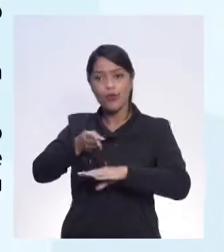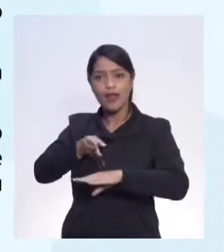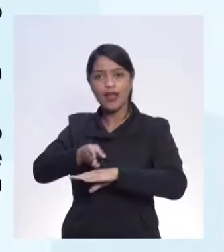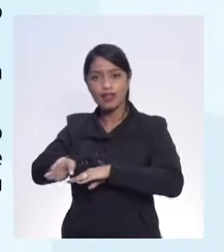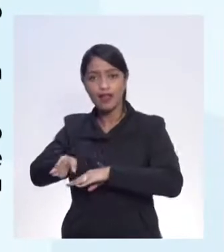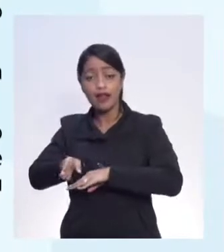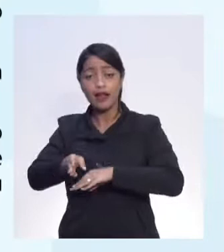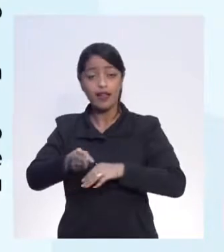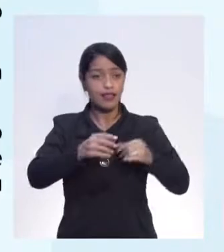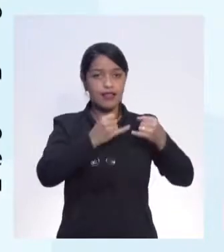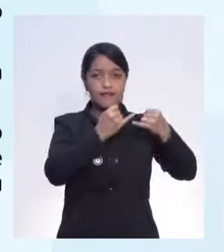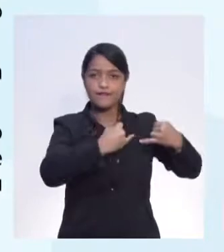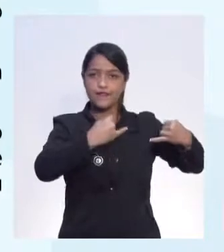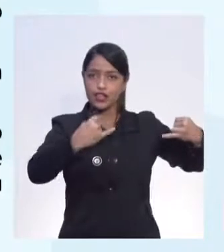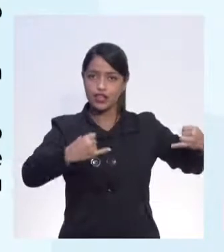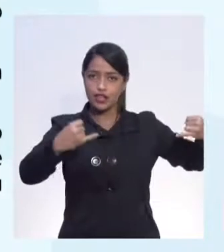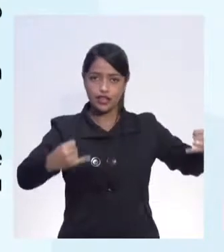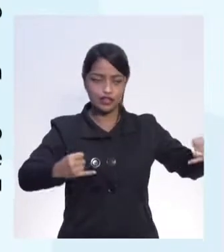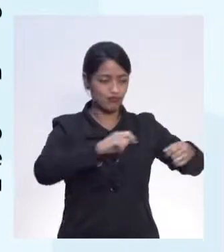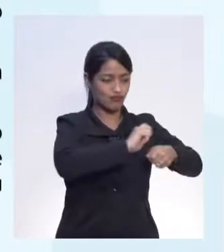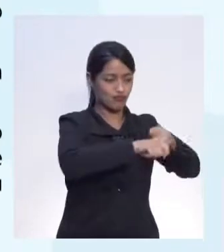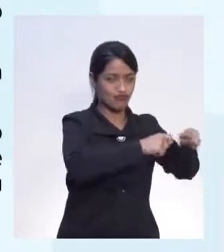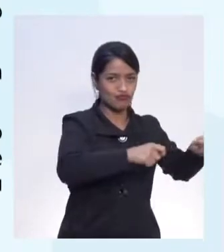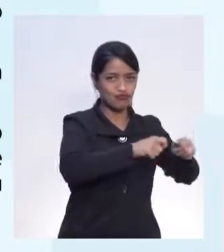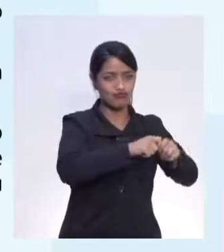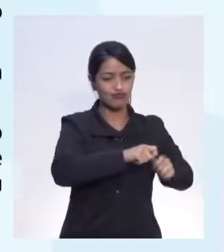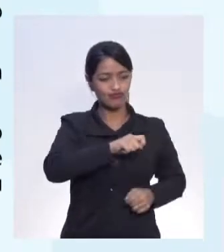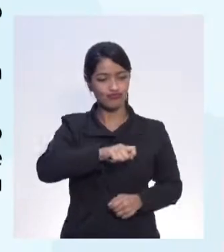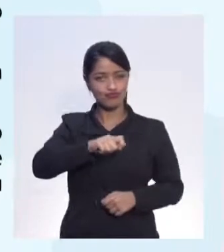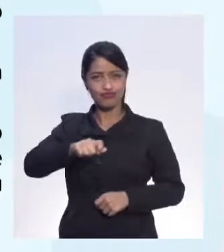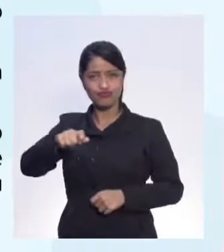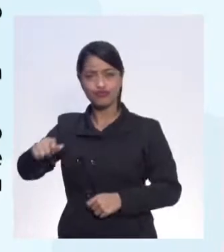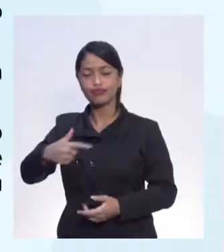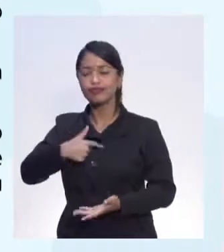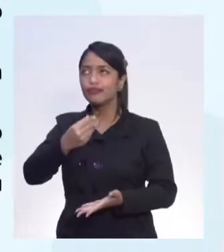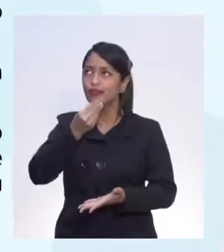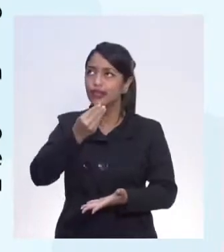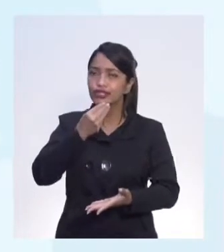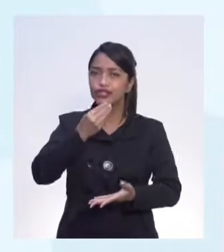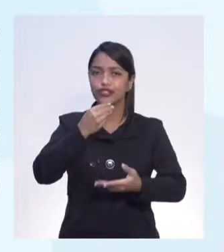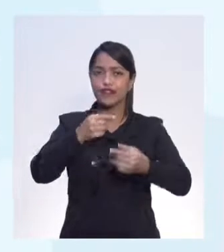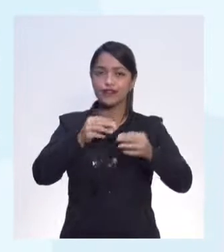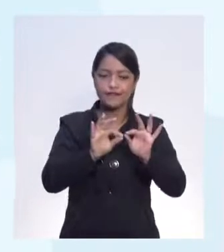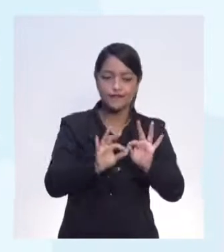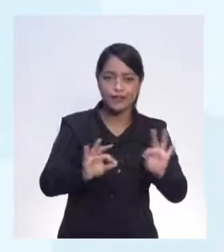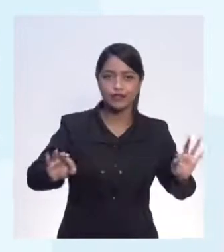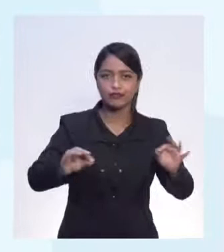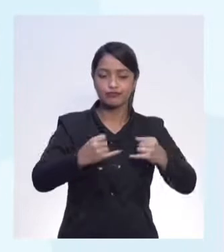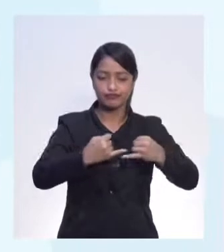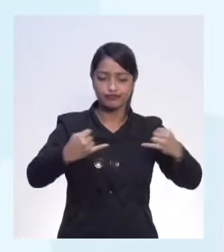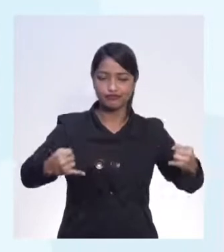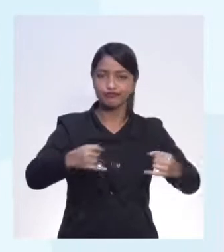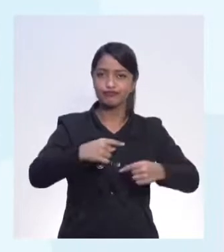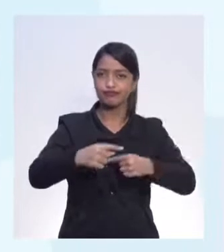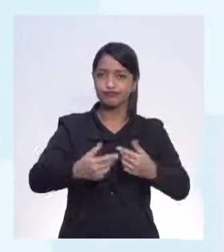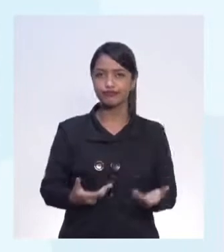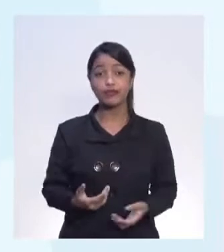linha. Ah, se eu tivesse trazido um carretel. Pois